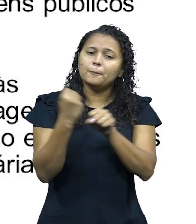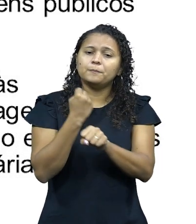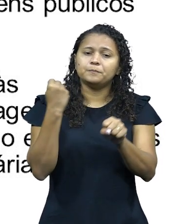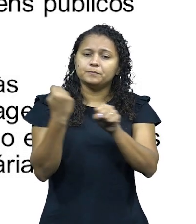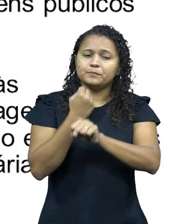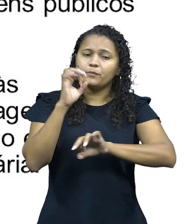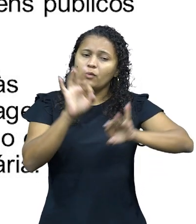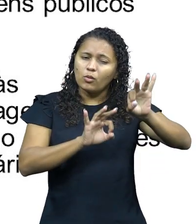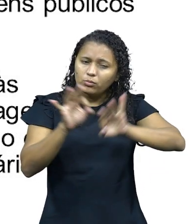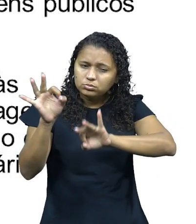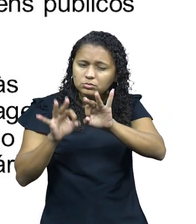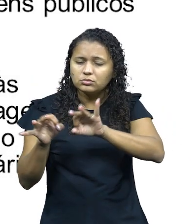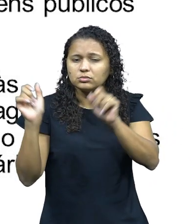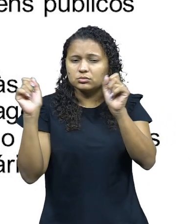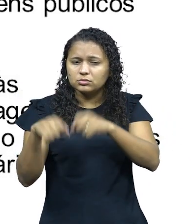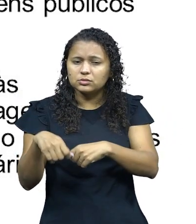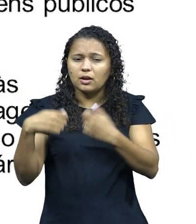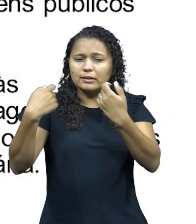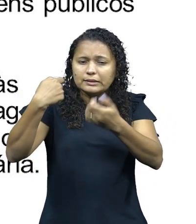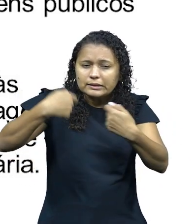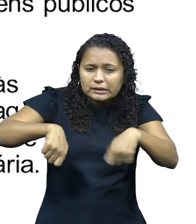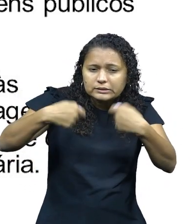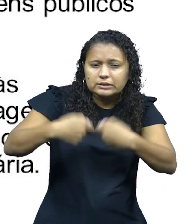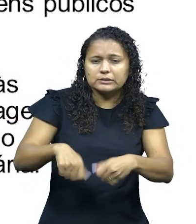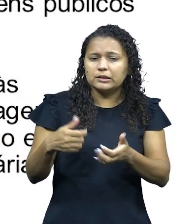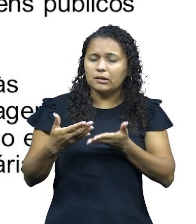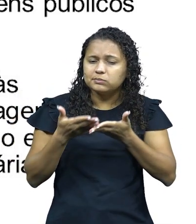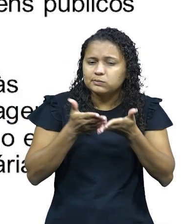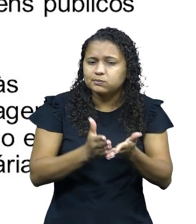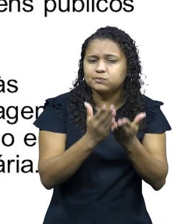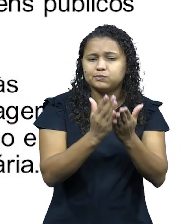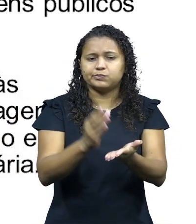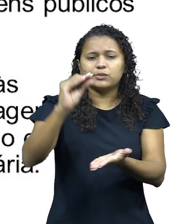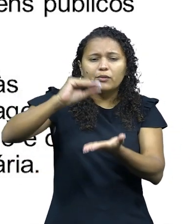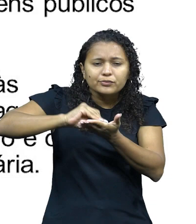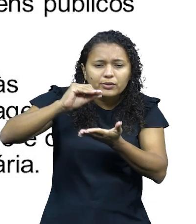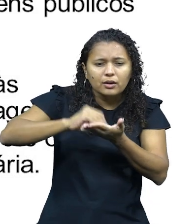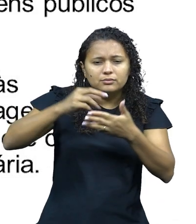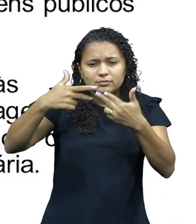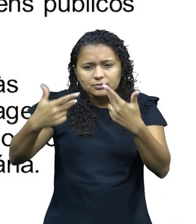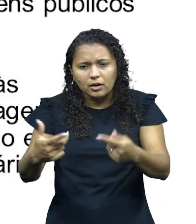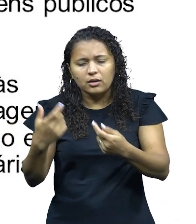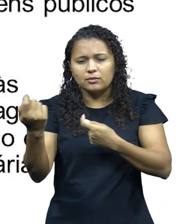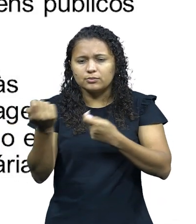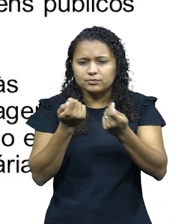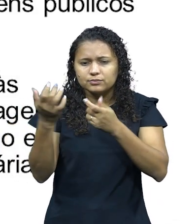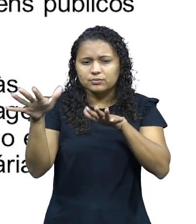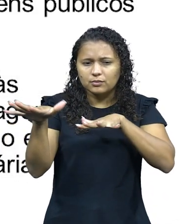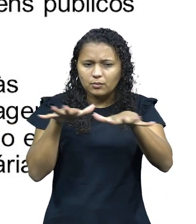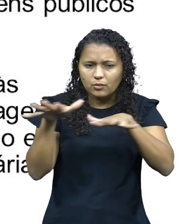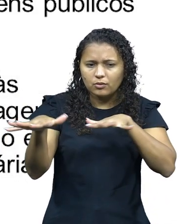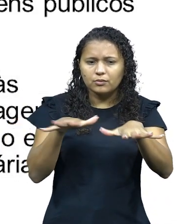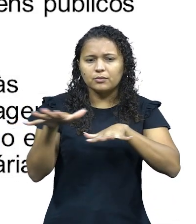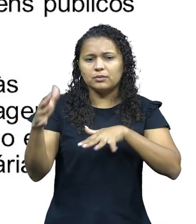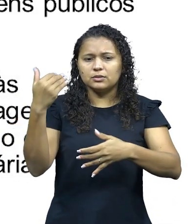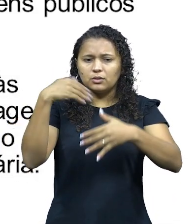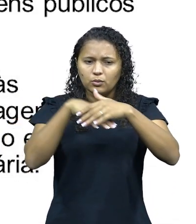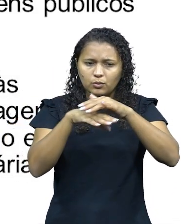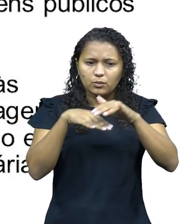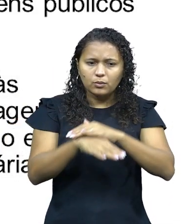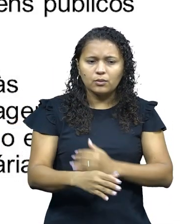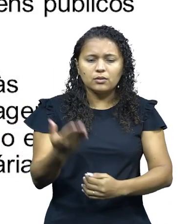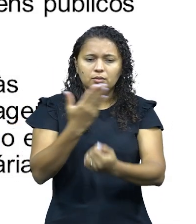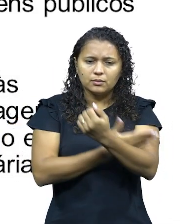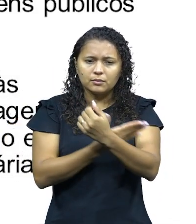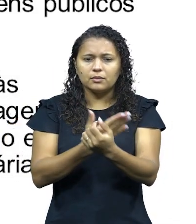e aparelhado para atender às necessidades da navegação e da movimentação e armazenagem de mercadorias.